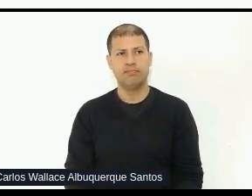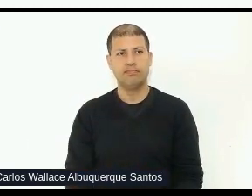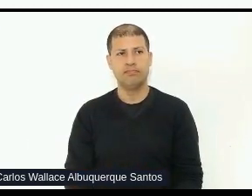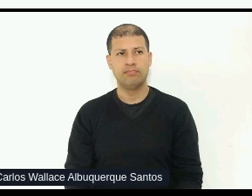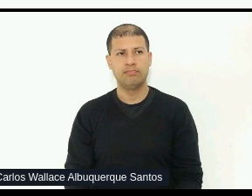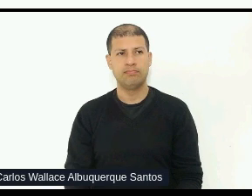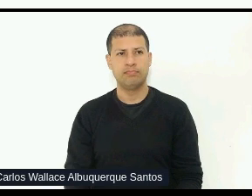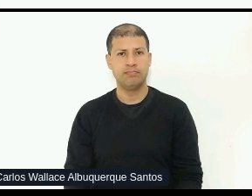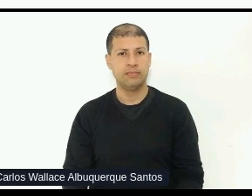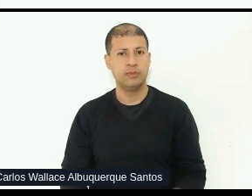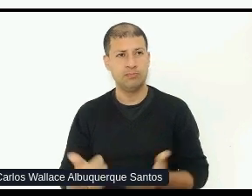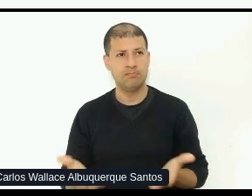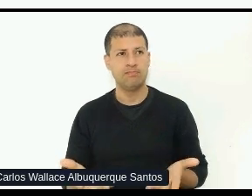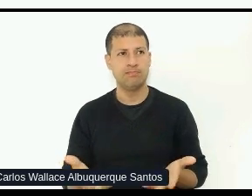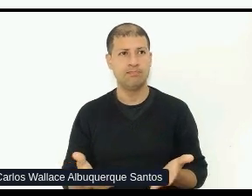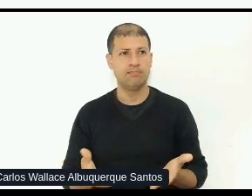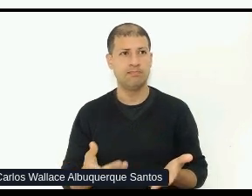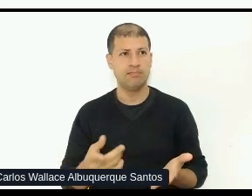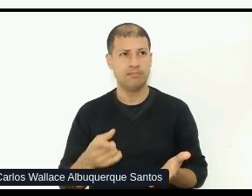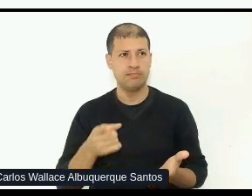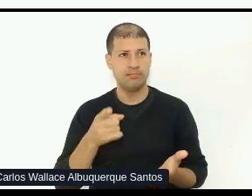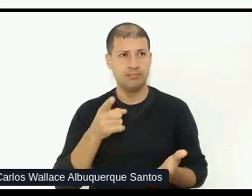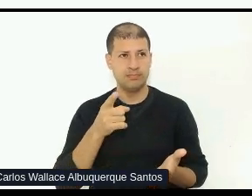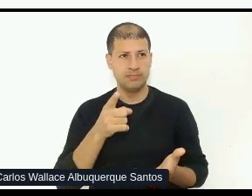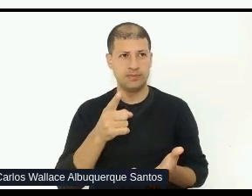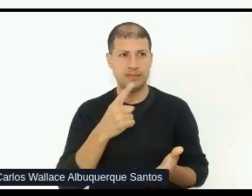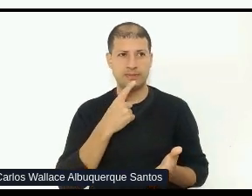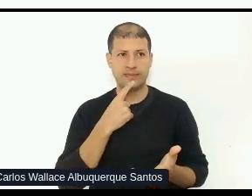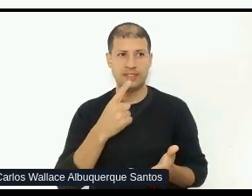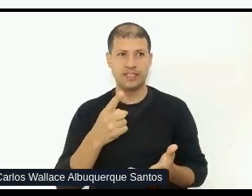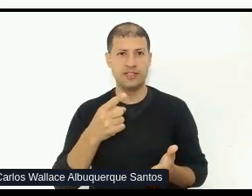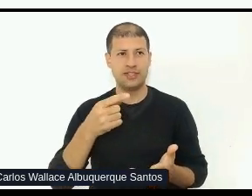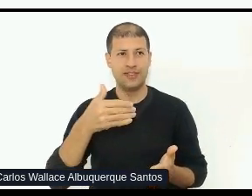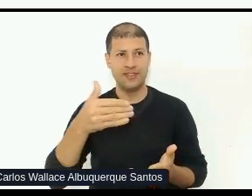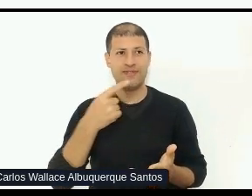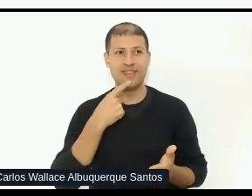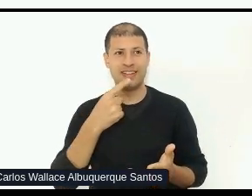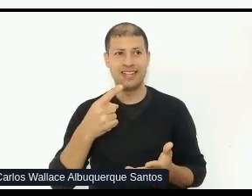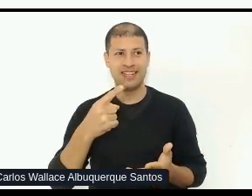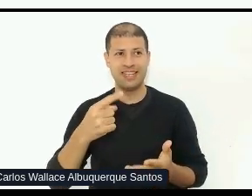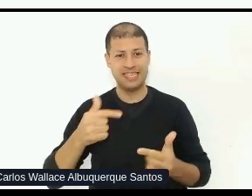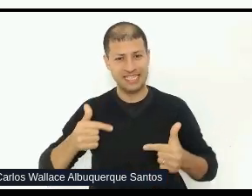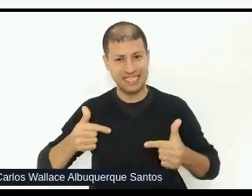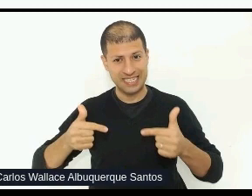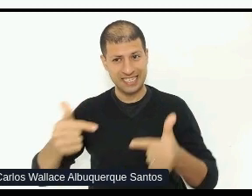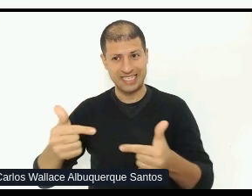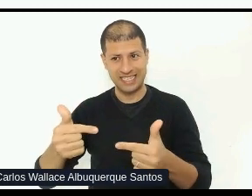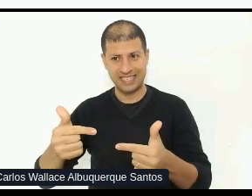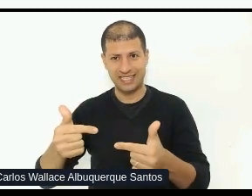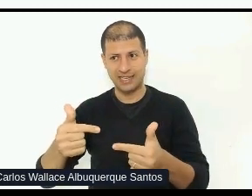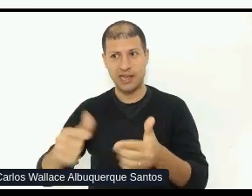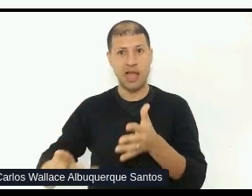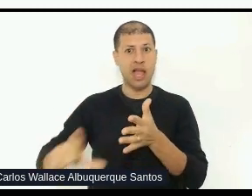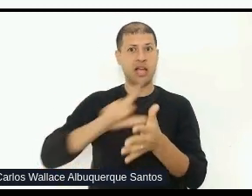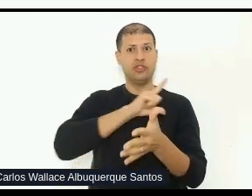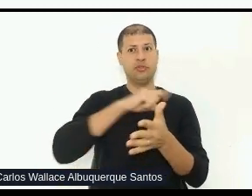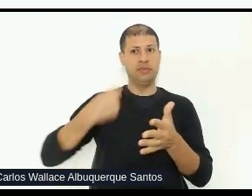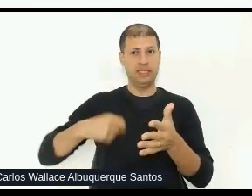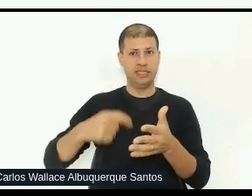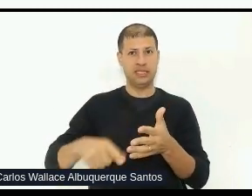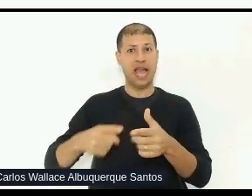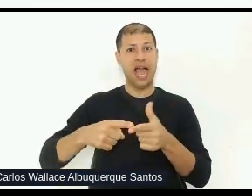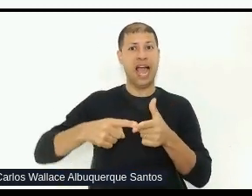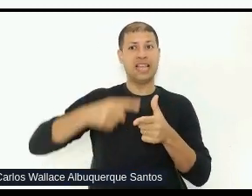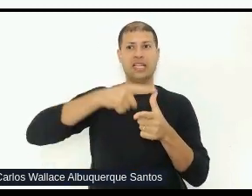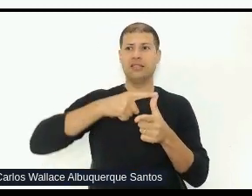Então, vocês já estão falando que nós vamos falar que é proativo, não reativo, mas